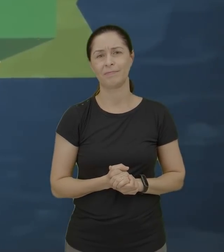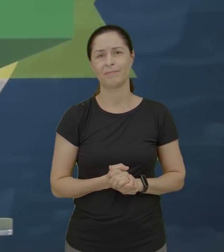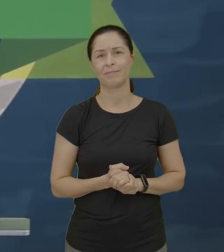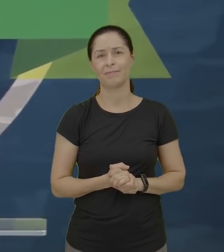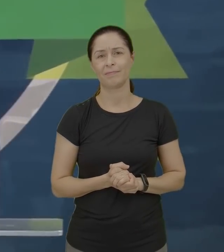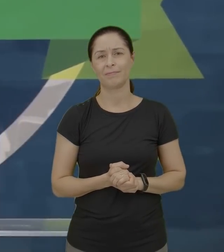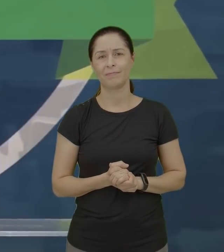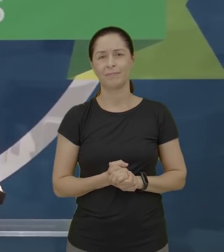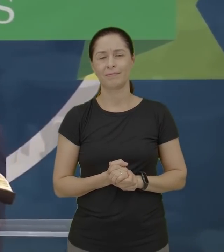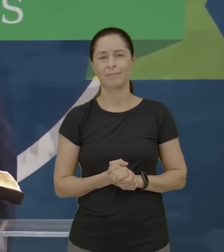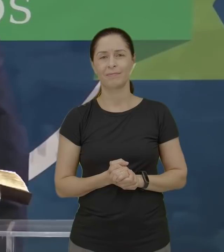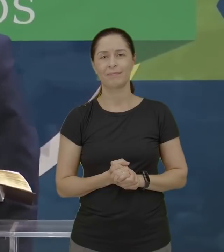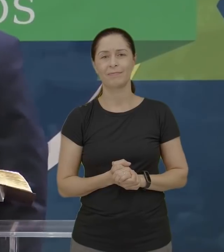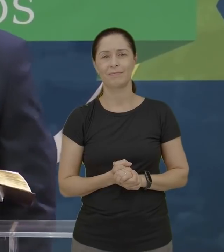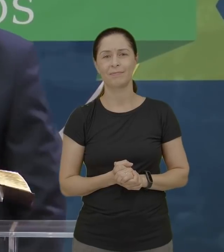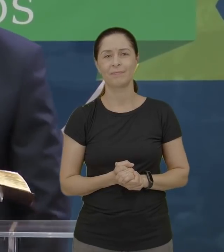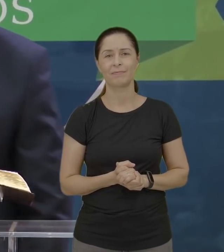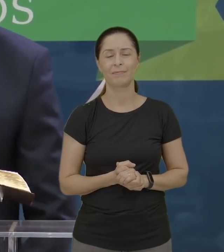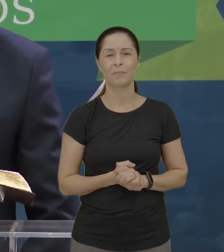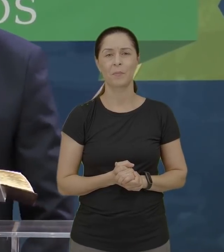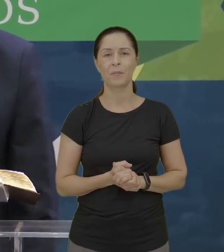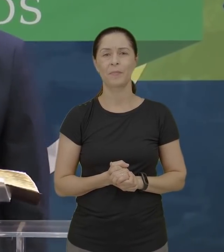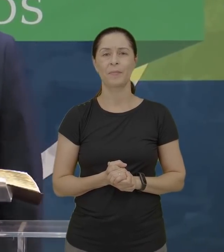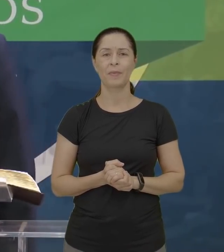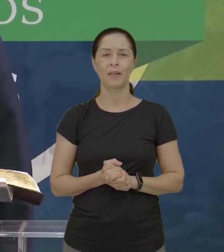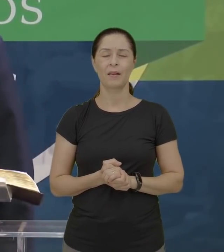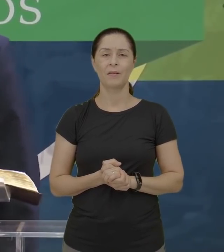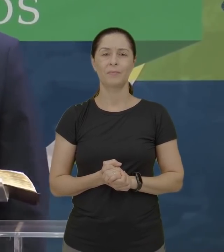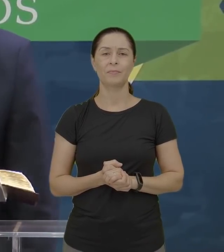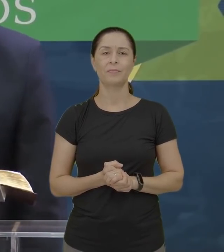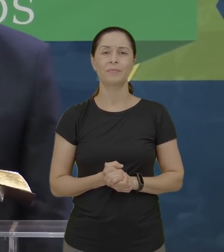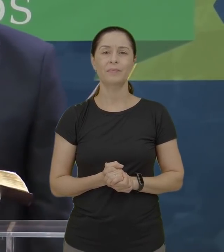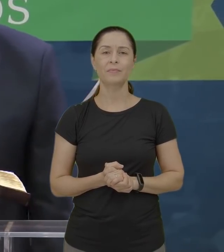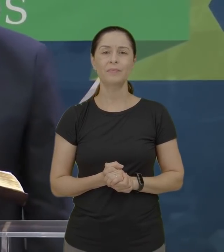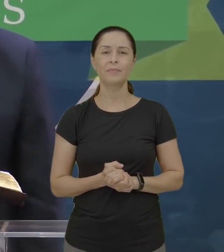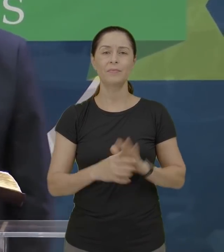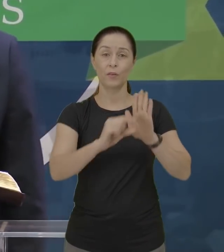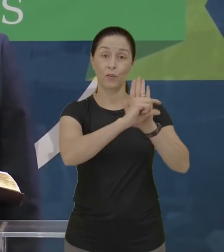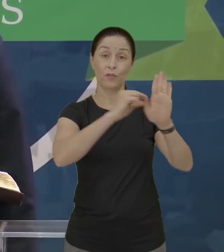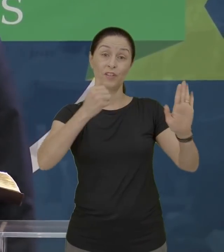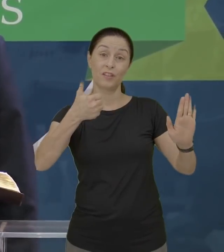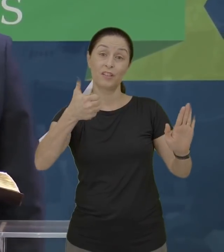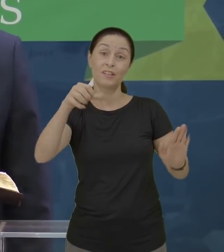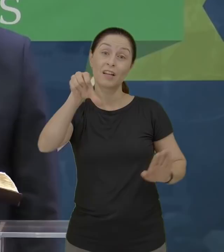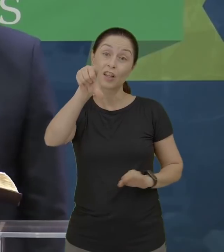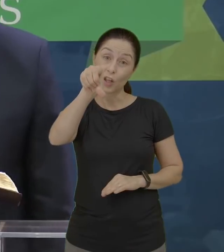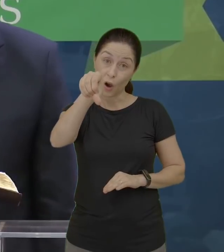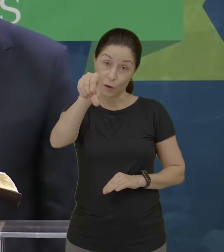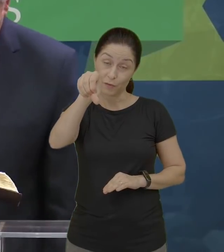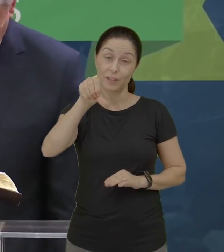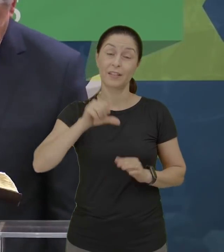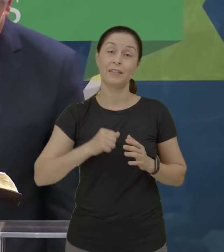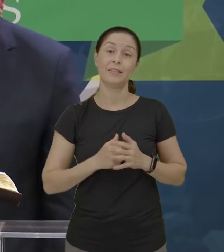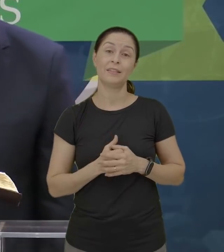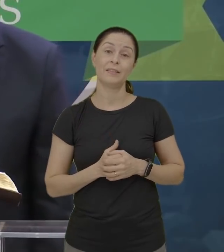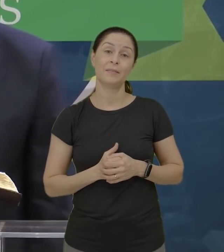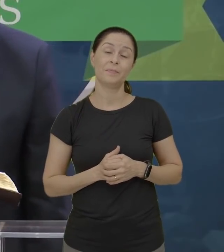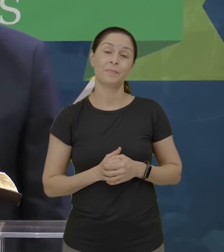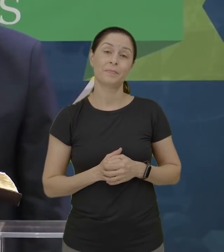Terceira figura e última, o precursor divino. Olha comigo aí o versículo 19b